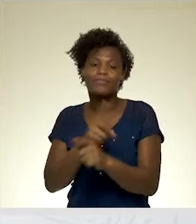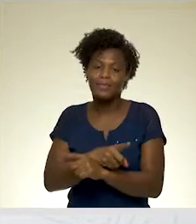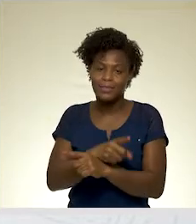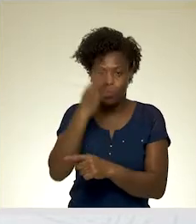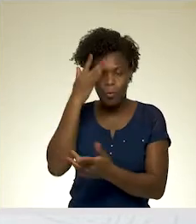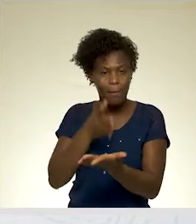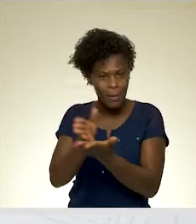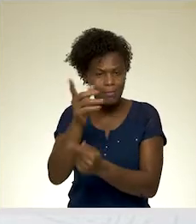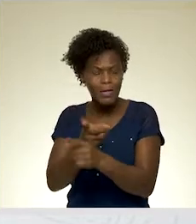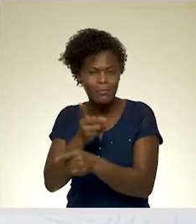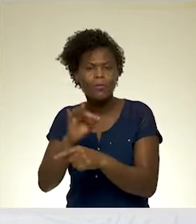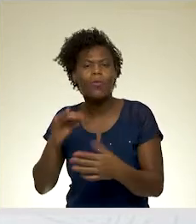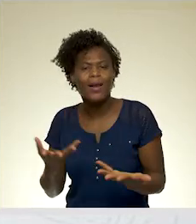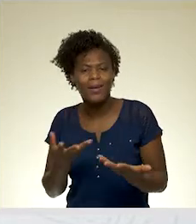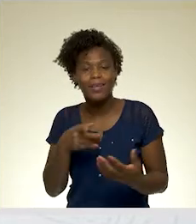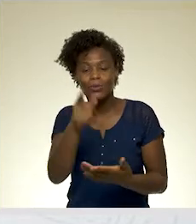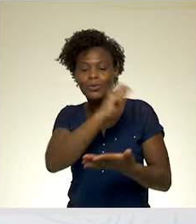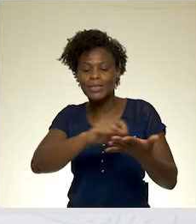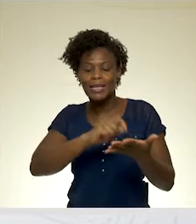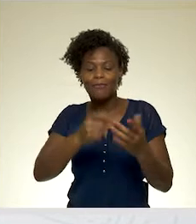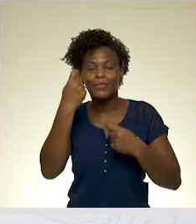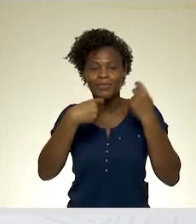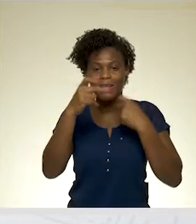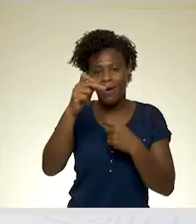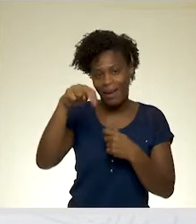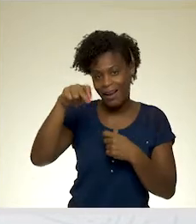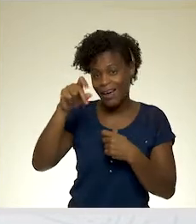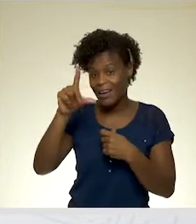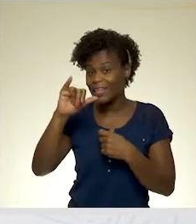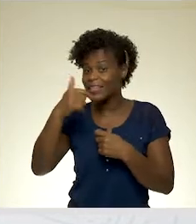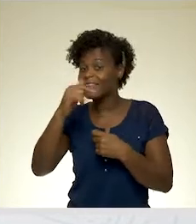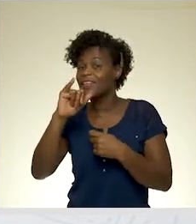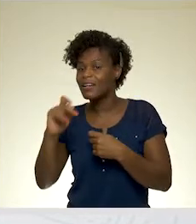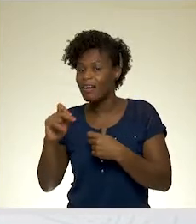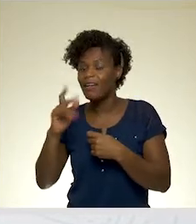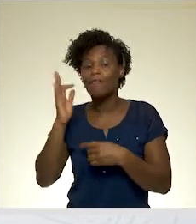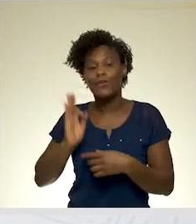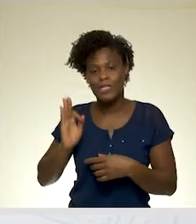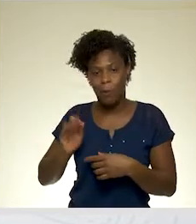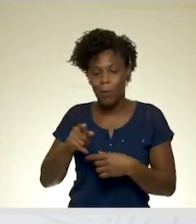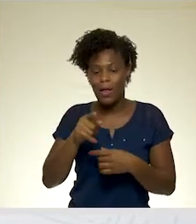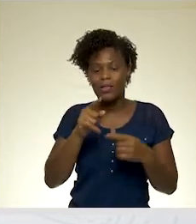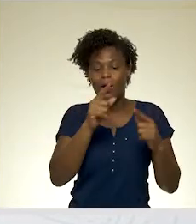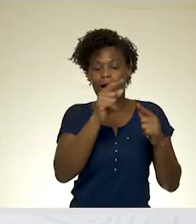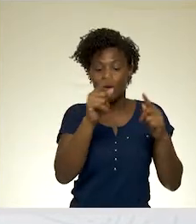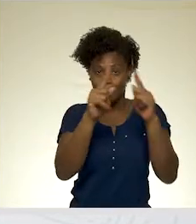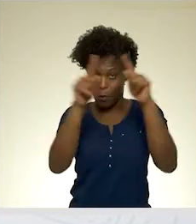inversa. Escreve a expressão analítica da função.